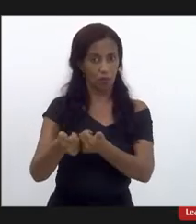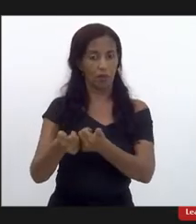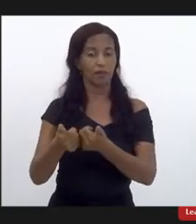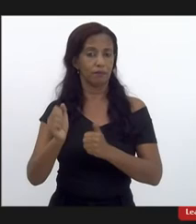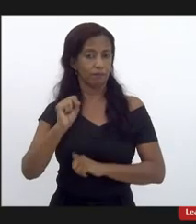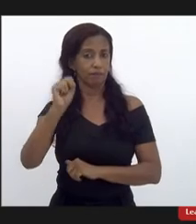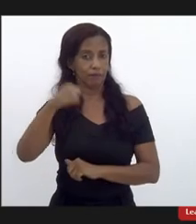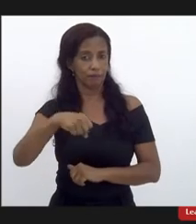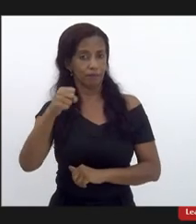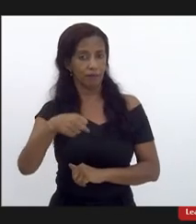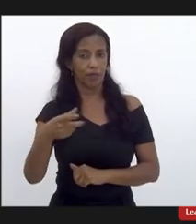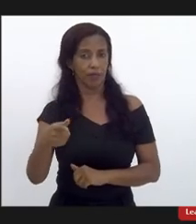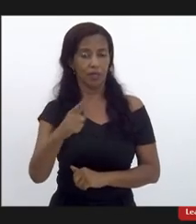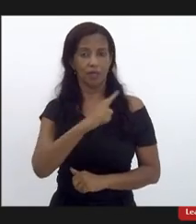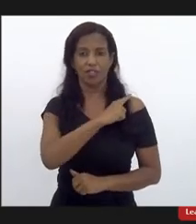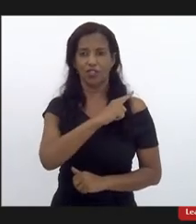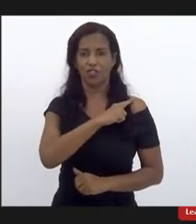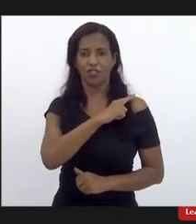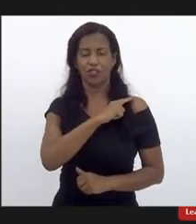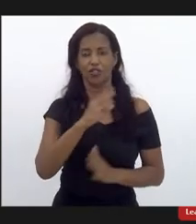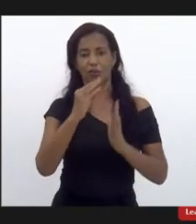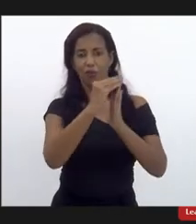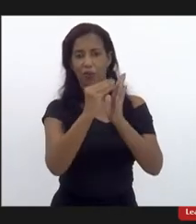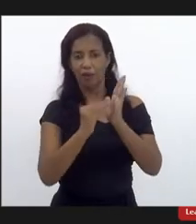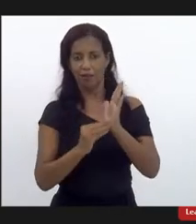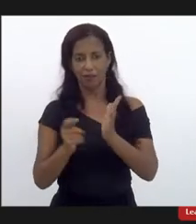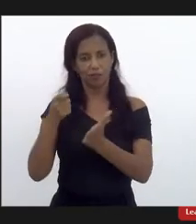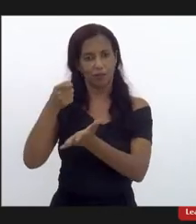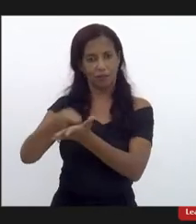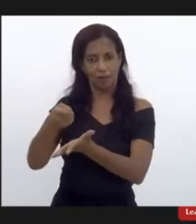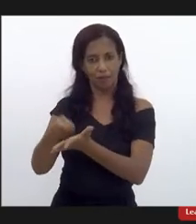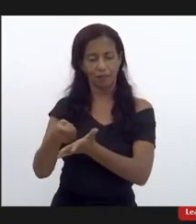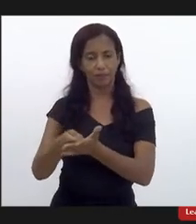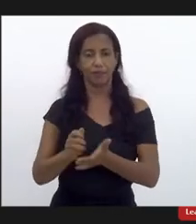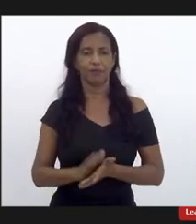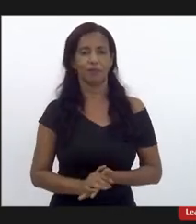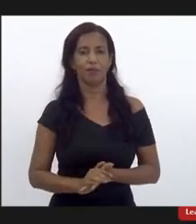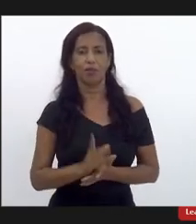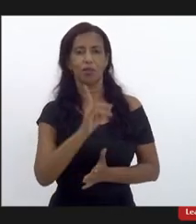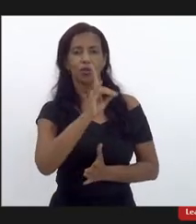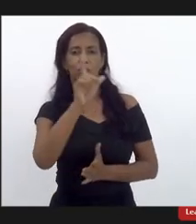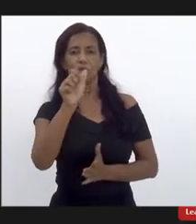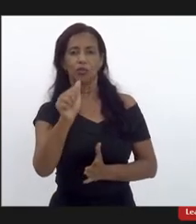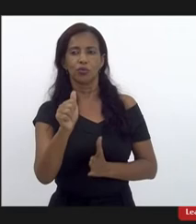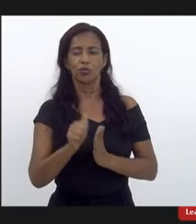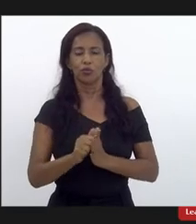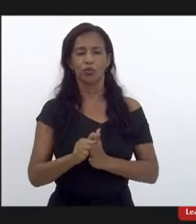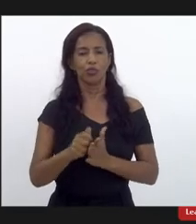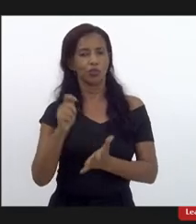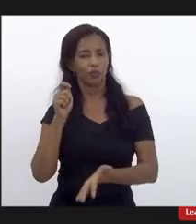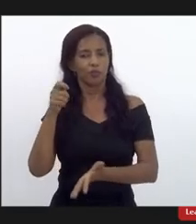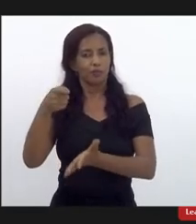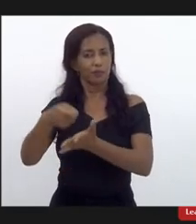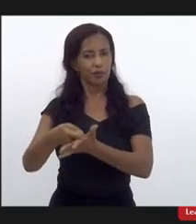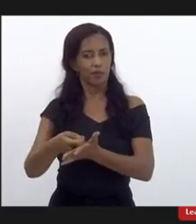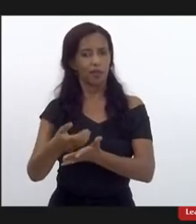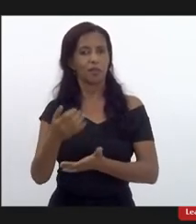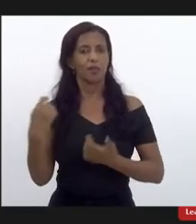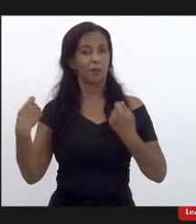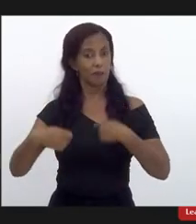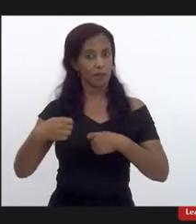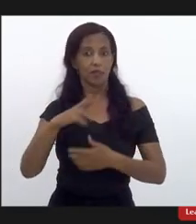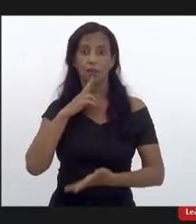significativa, inclusive nessa gestão, com calendário de pagamento, com uma data mais regular de pagamento. Então, também a gente